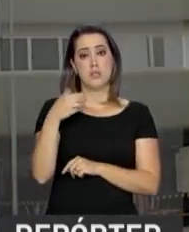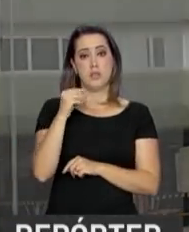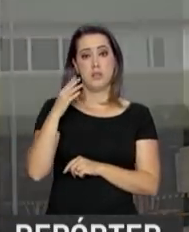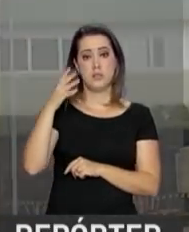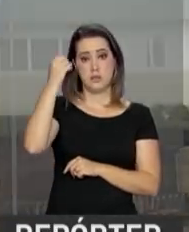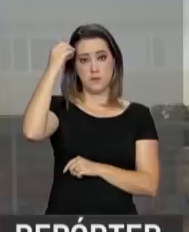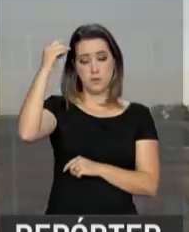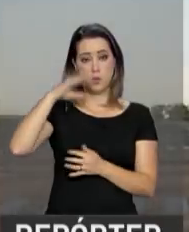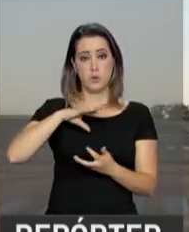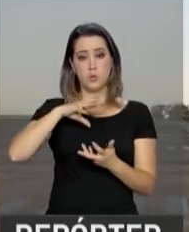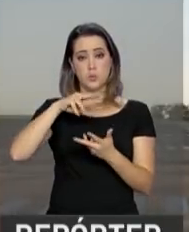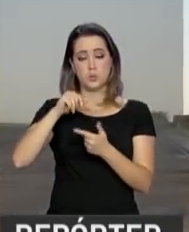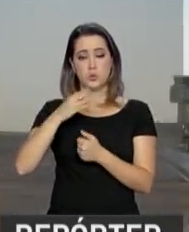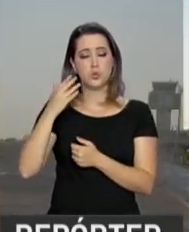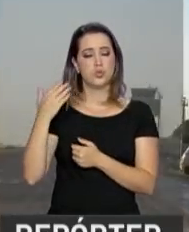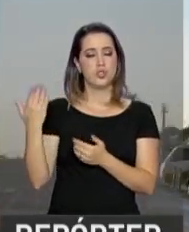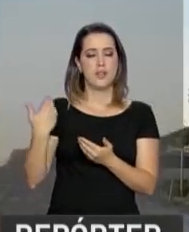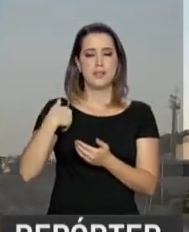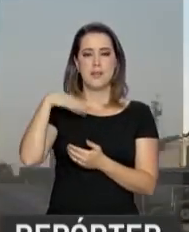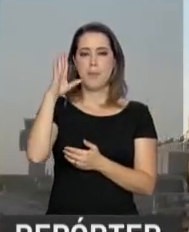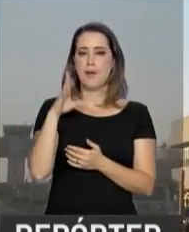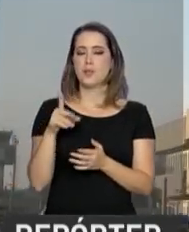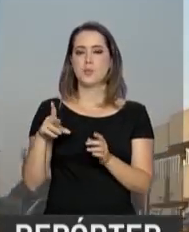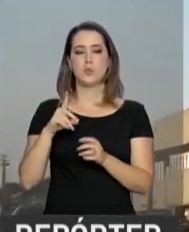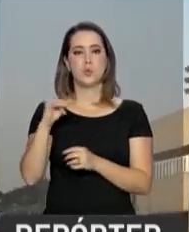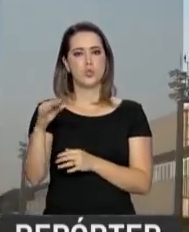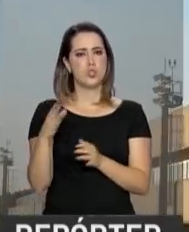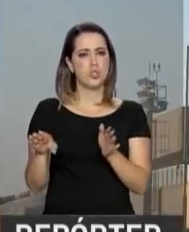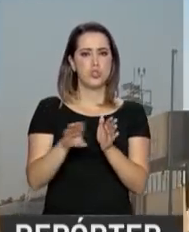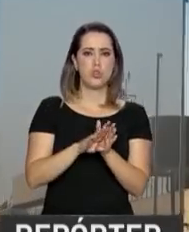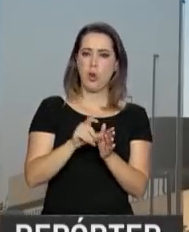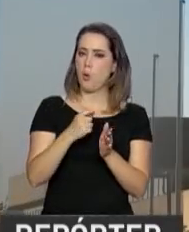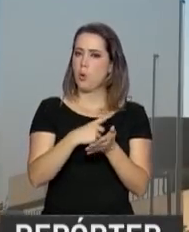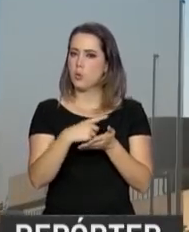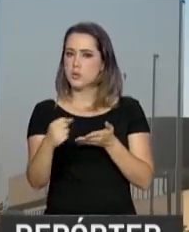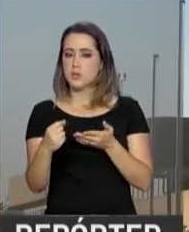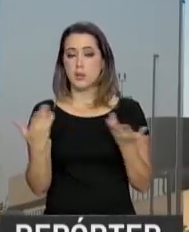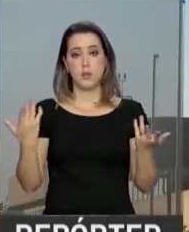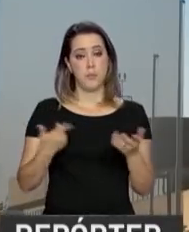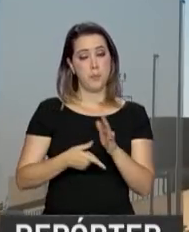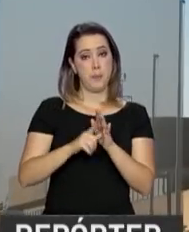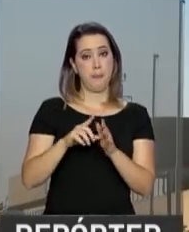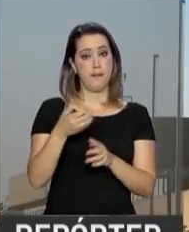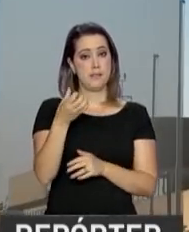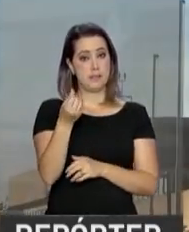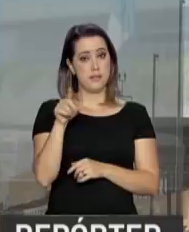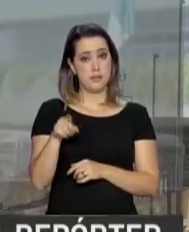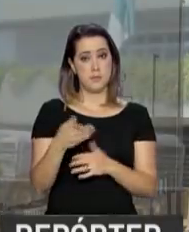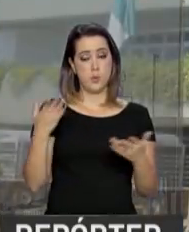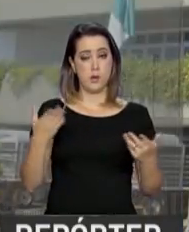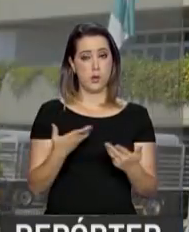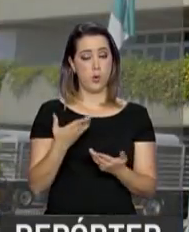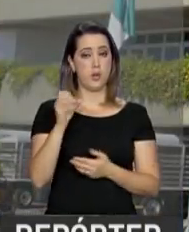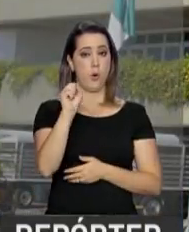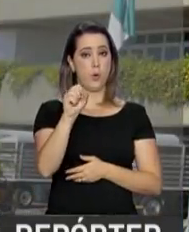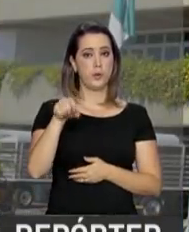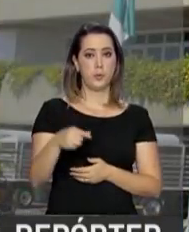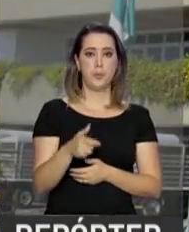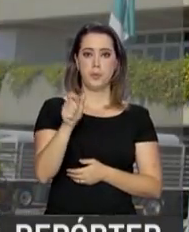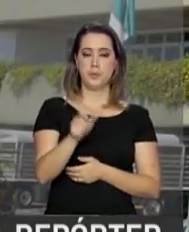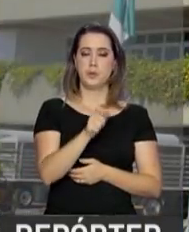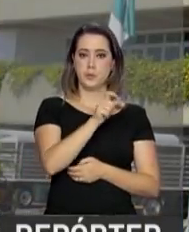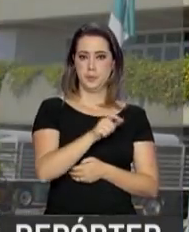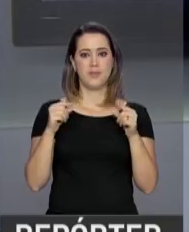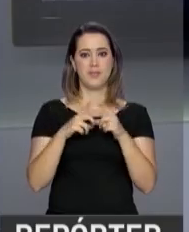por dia entre chegadas e partidas. Com isso, a movimentação média diária passa de 6 mil passageiros para 8 mil